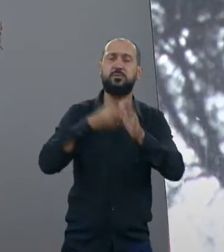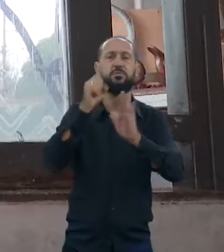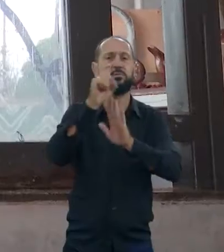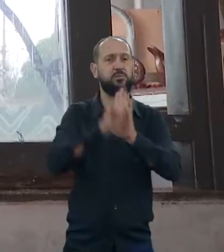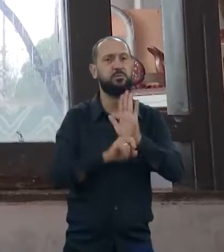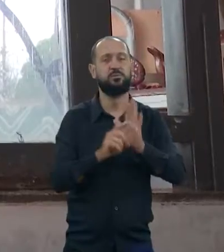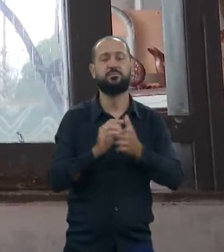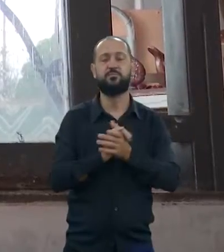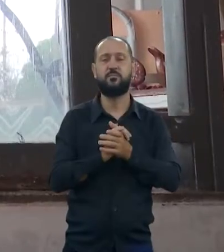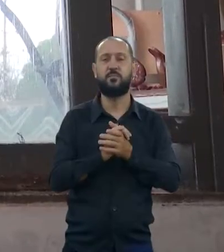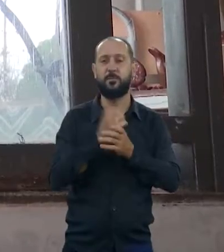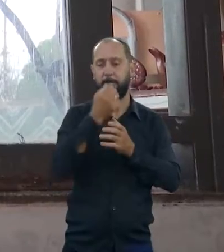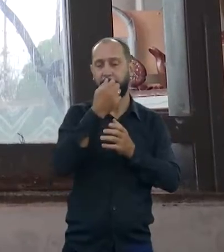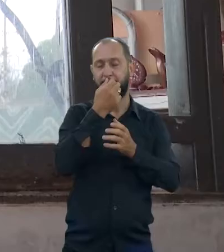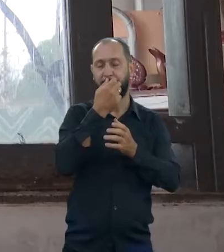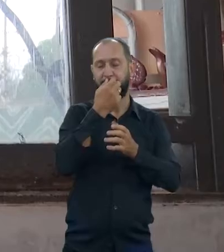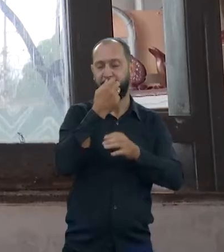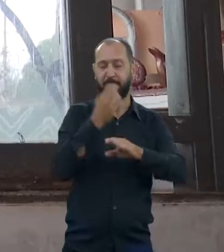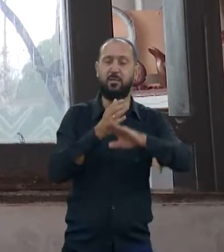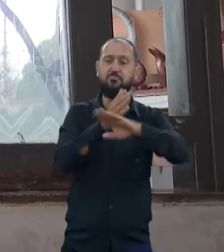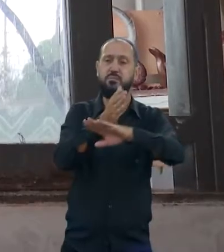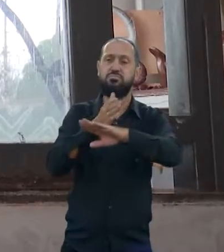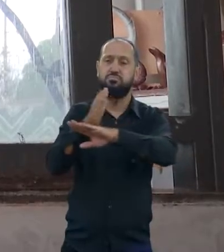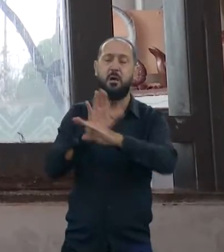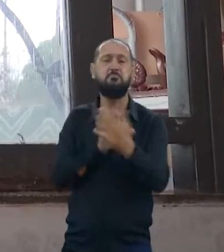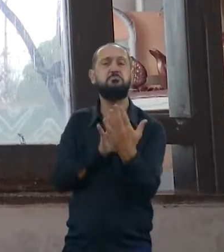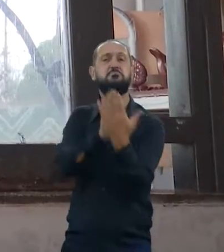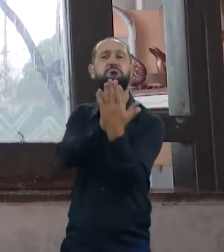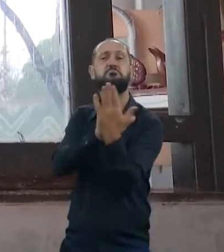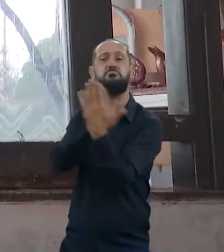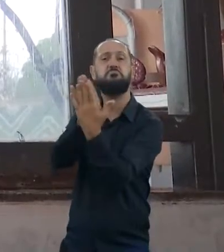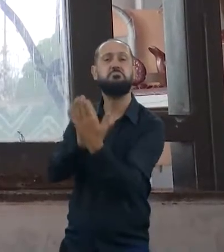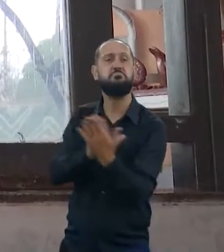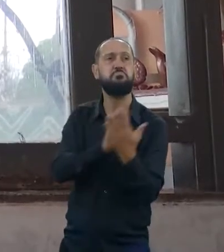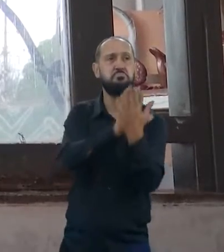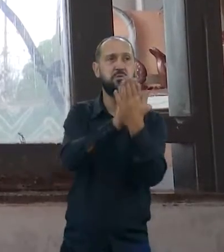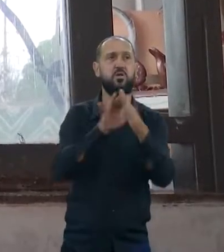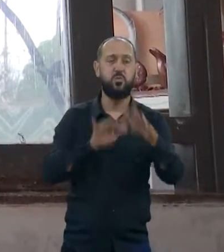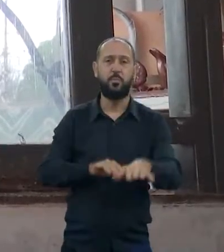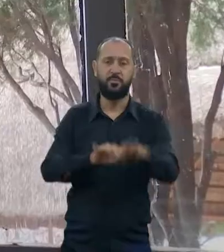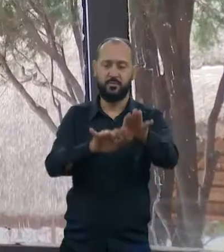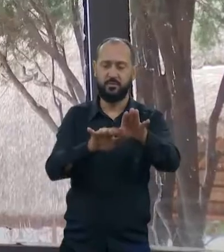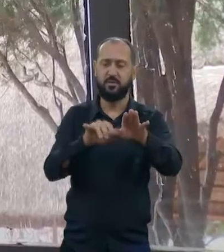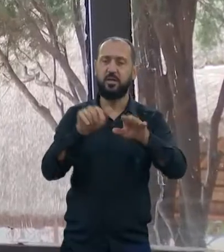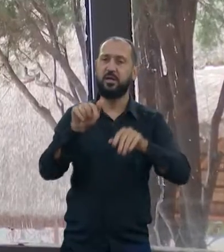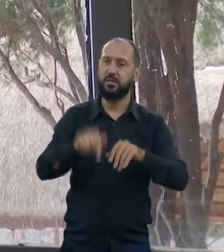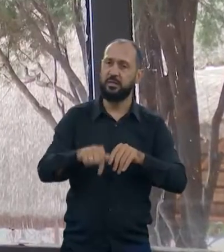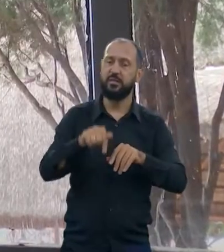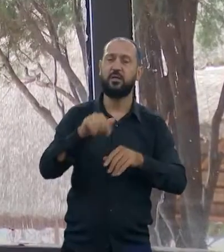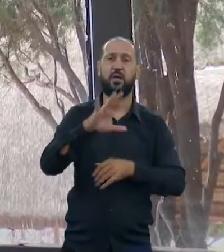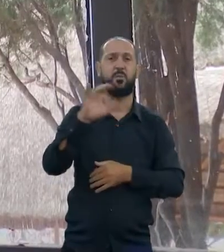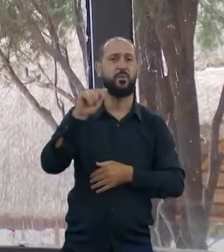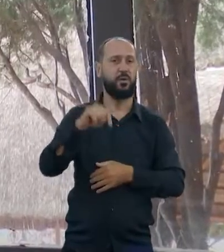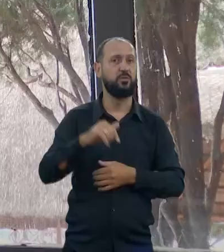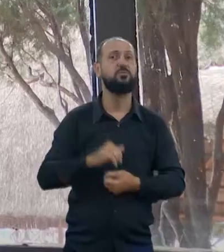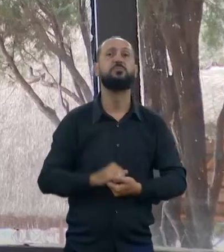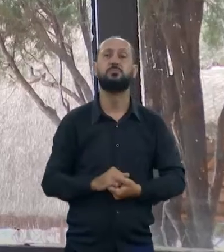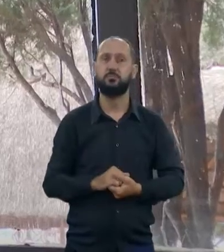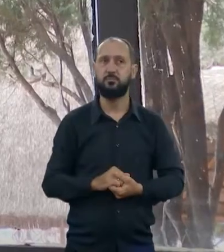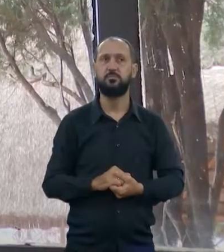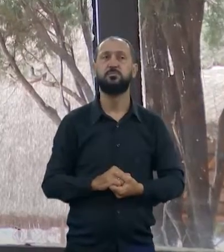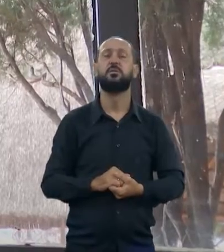nossos direitos, que esteve também, né, em vários enfrentamentos, né, do movimento indígena aqui dentro de Campo Grande,